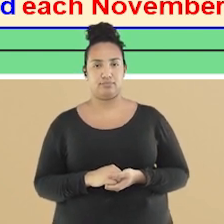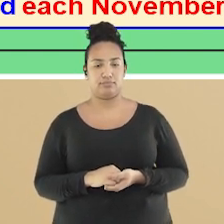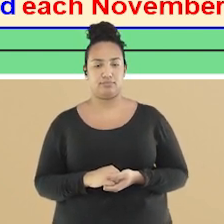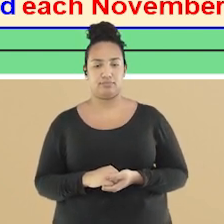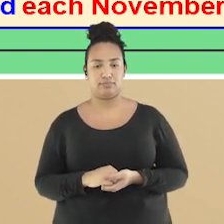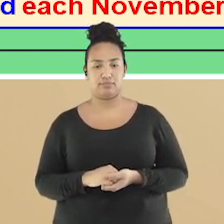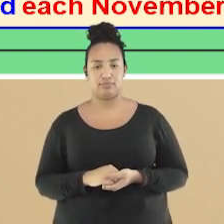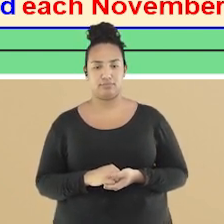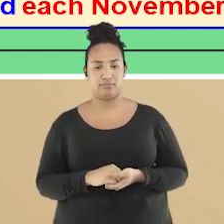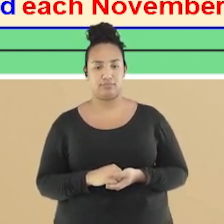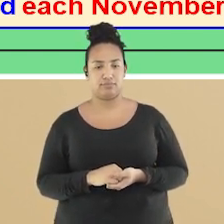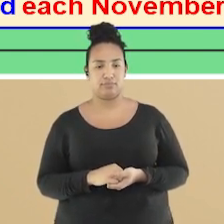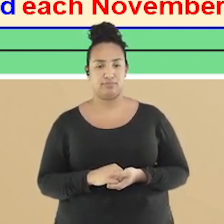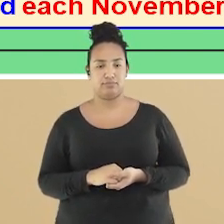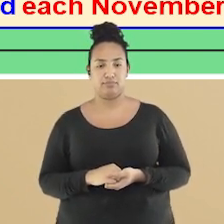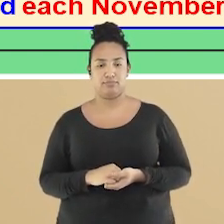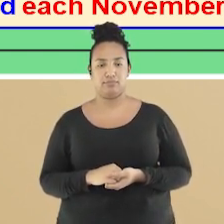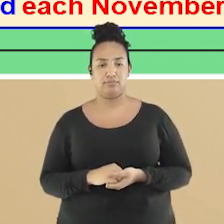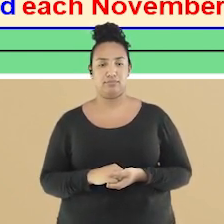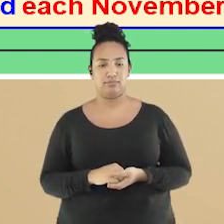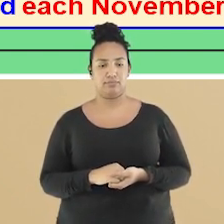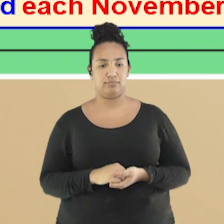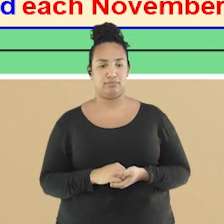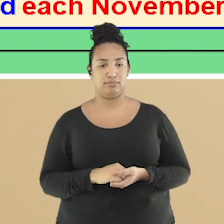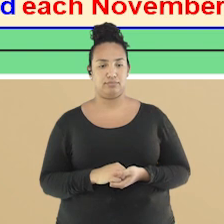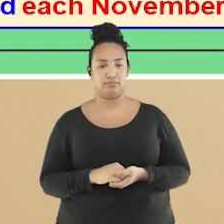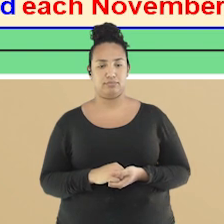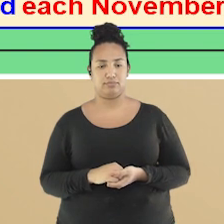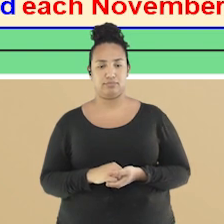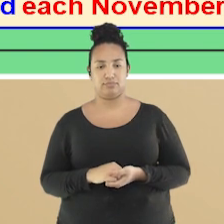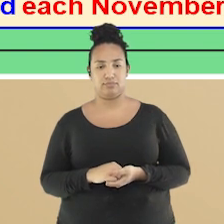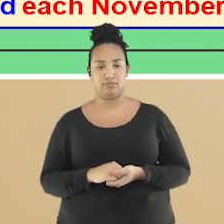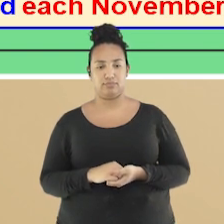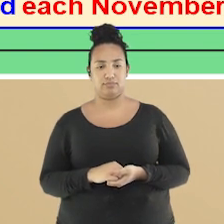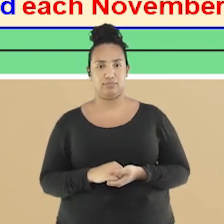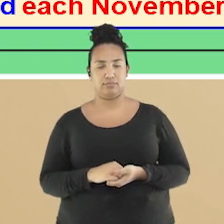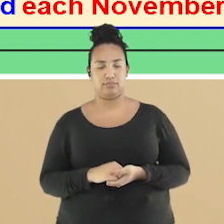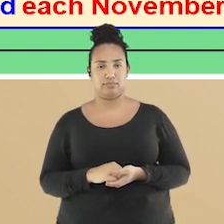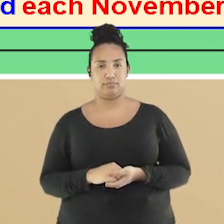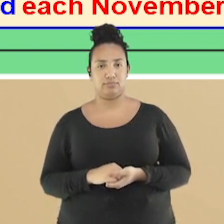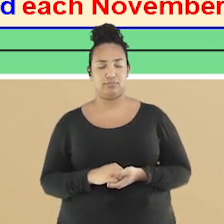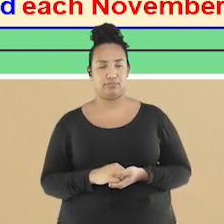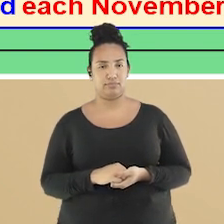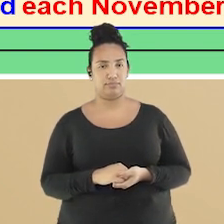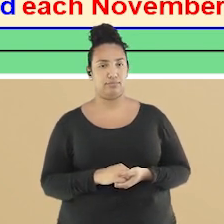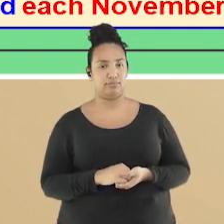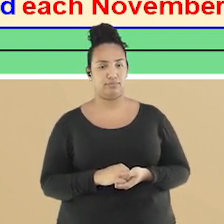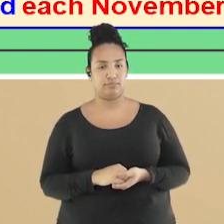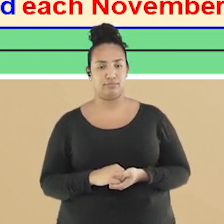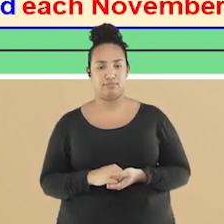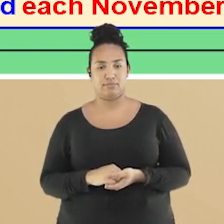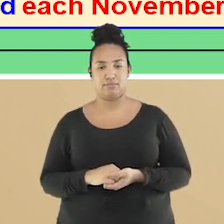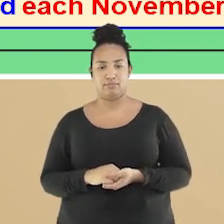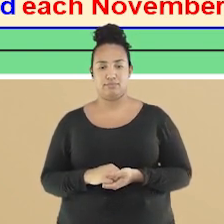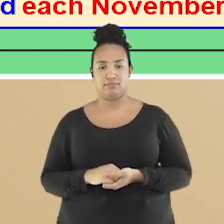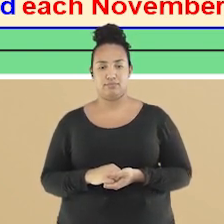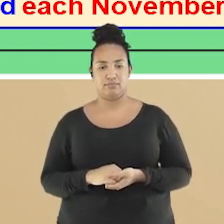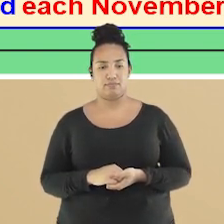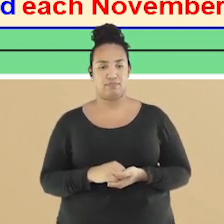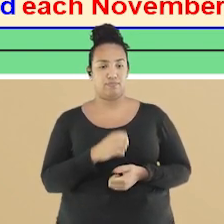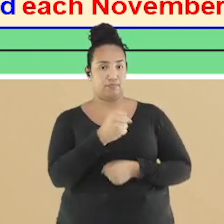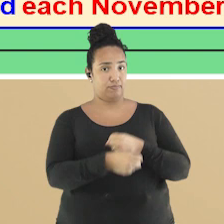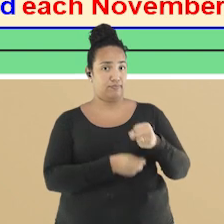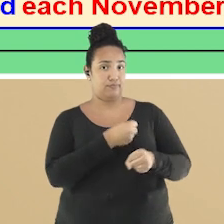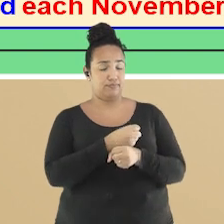harvest feast that is acknowledged today as one of the first Thanksgiving celebrations in the colonies.